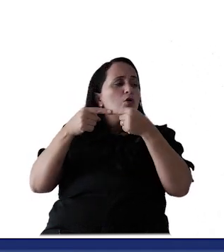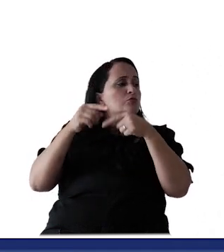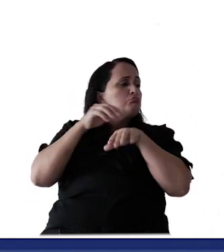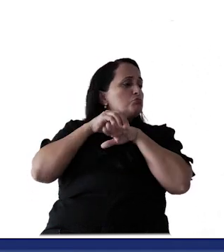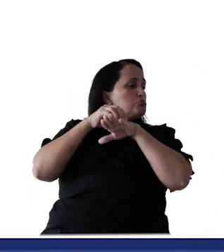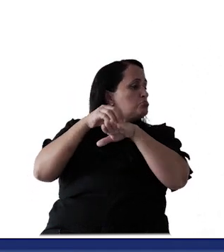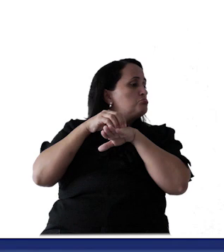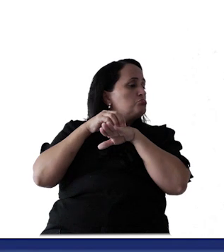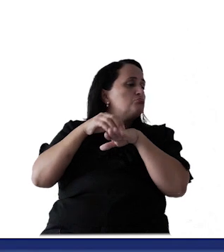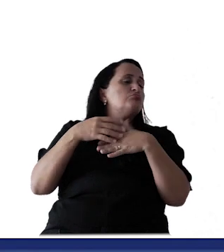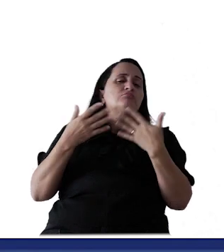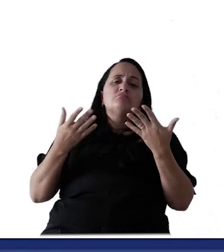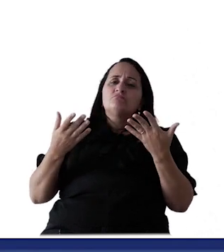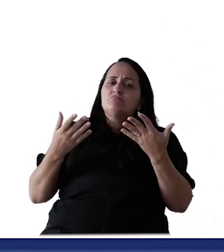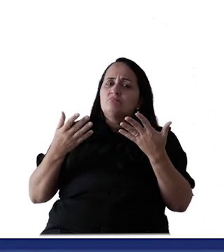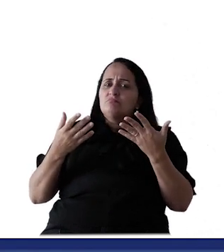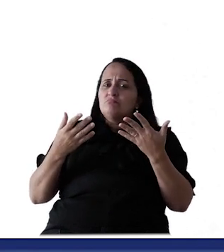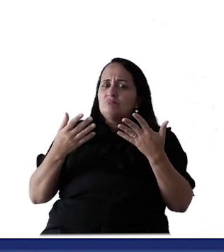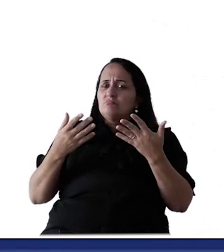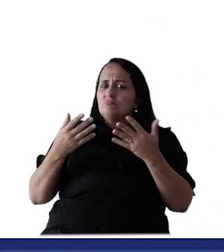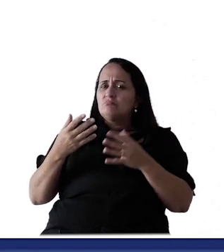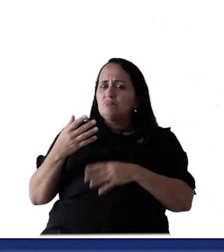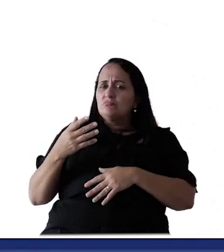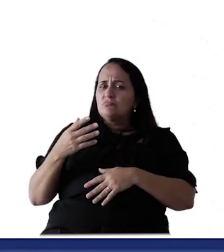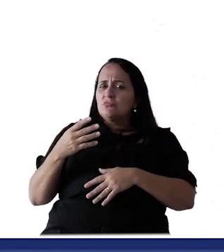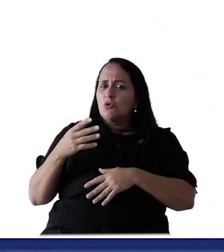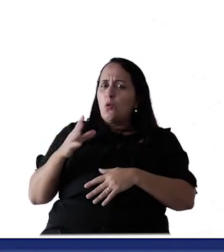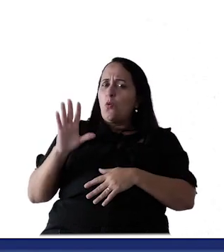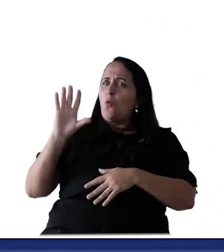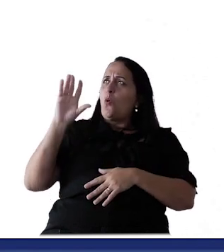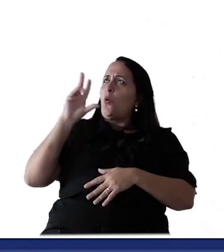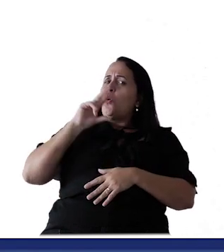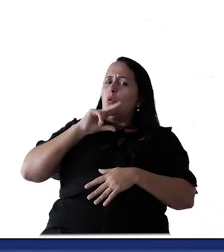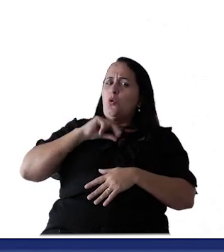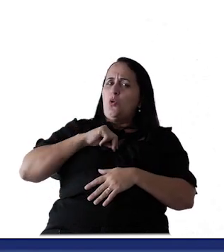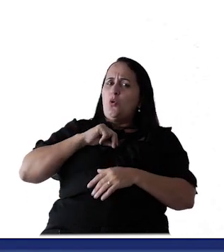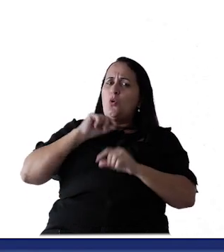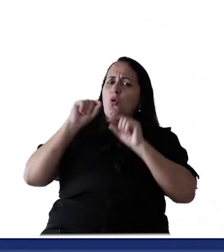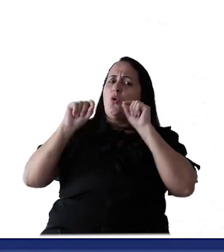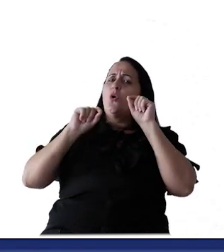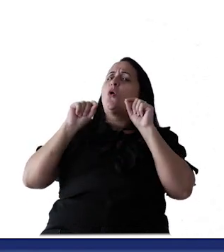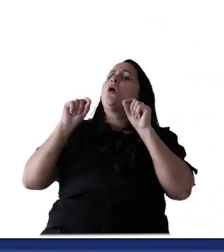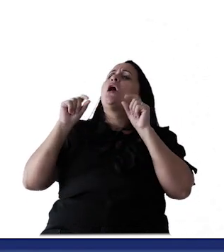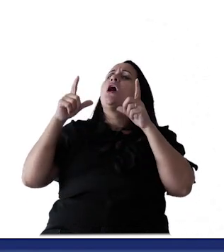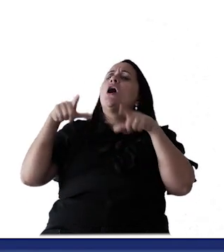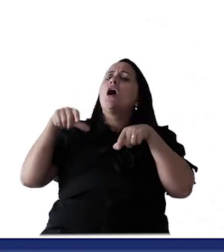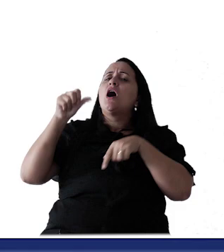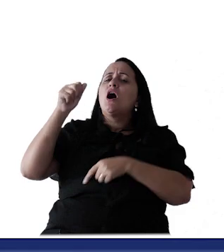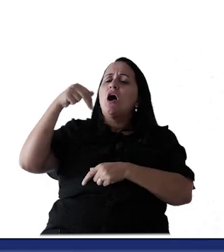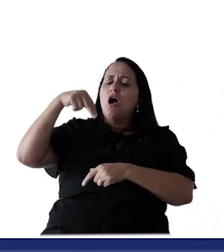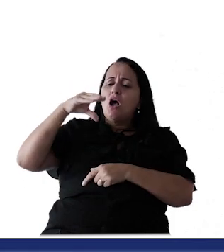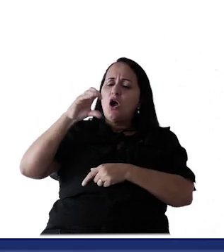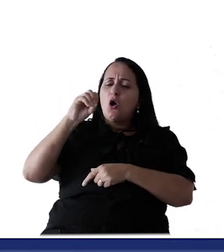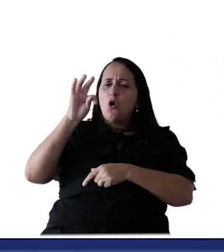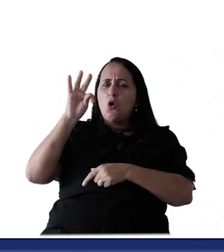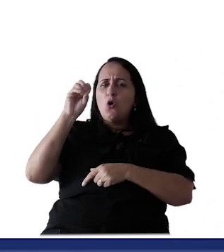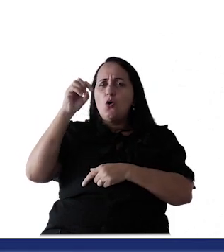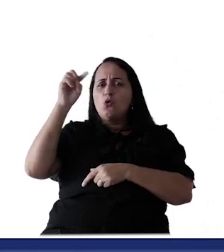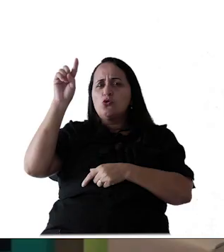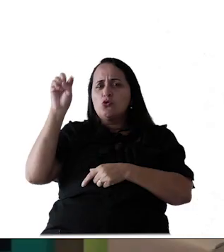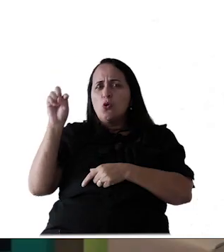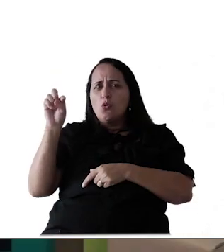dizer, Nossa Senhora, on cotou, o que é o Pont de Homs, mais